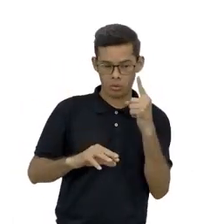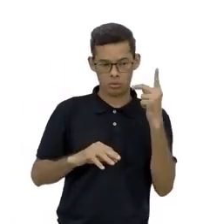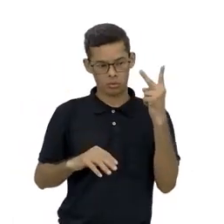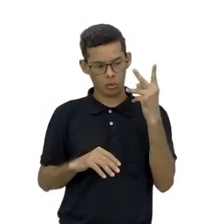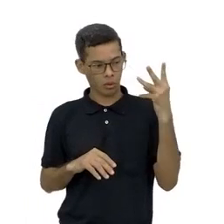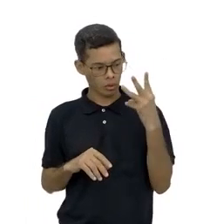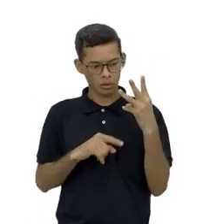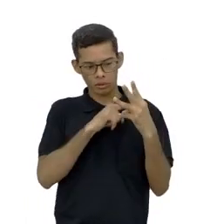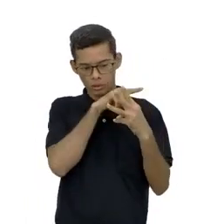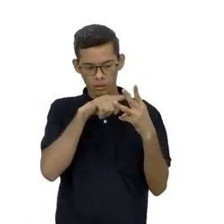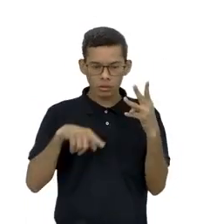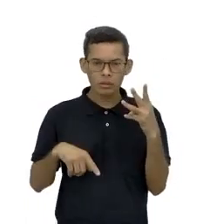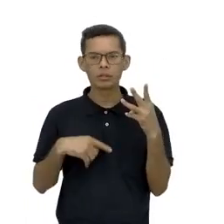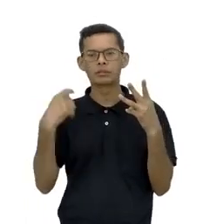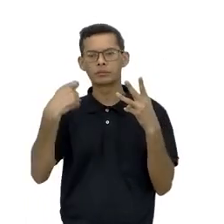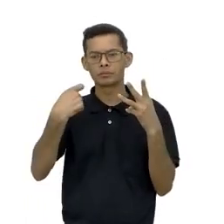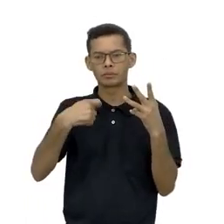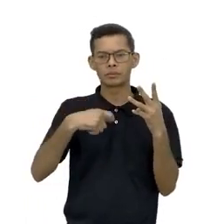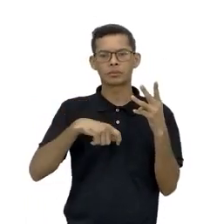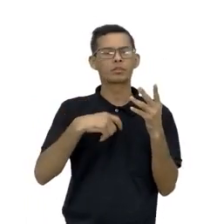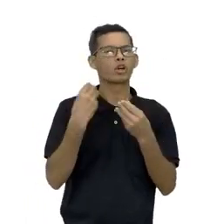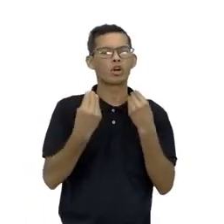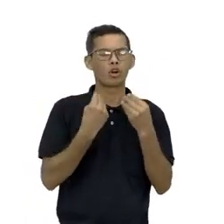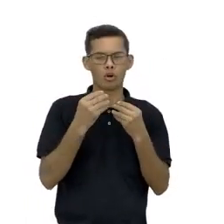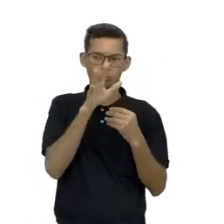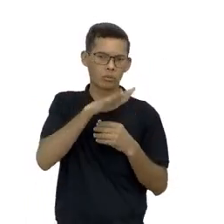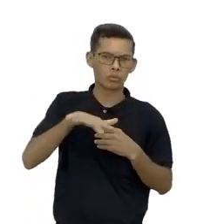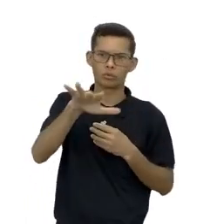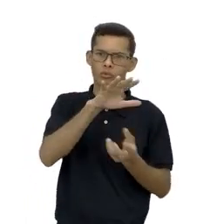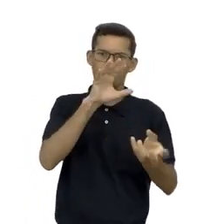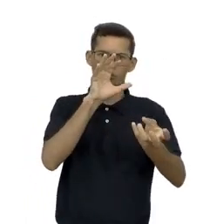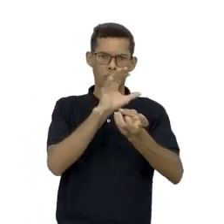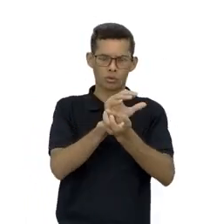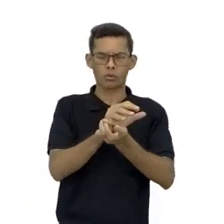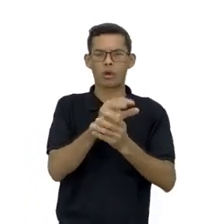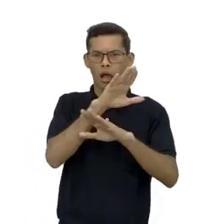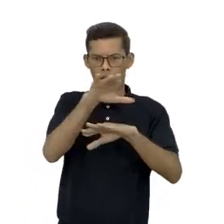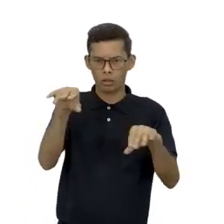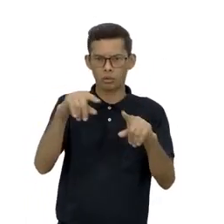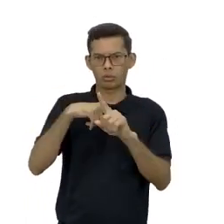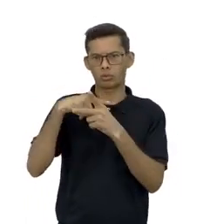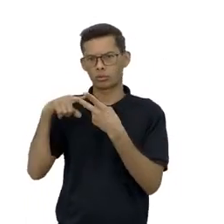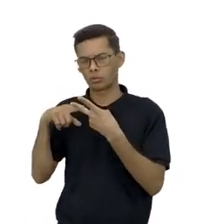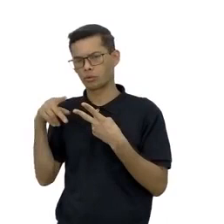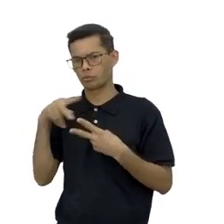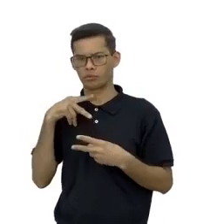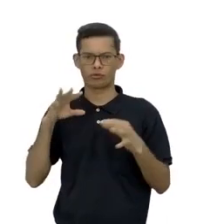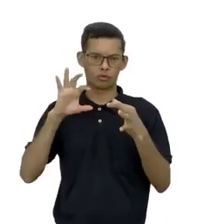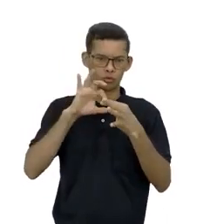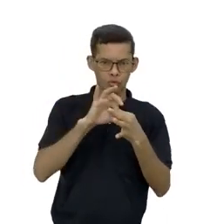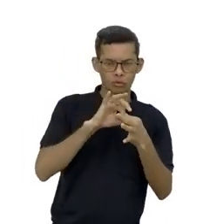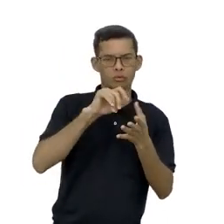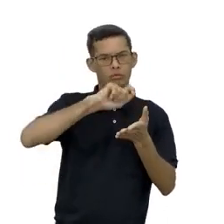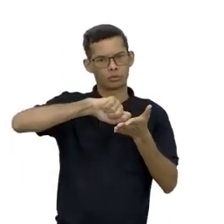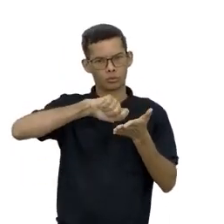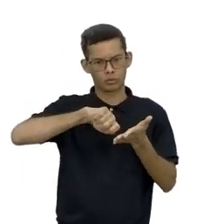instruções devem ser escritas coletivamente com a ajuda do professor. Trata-se